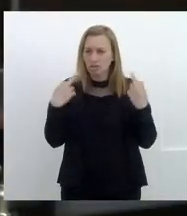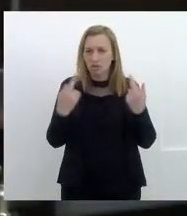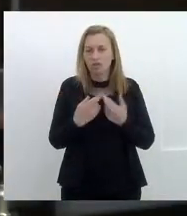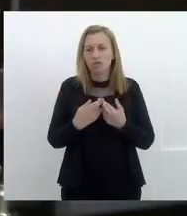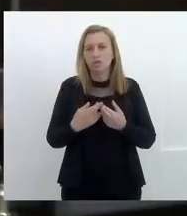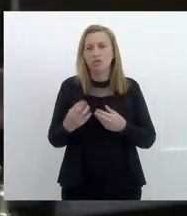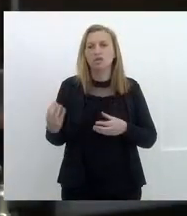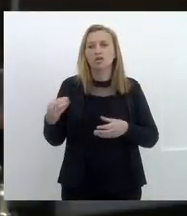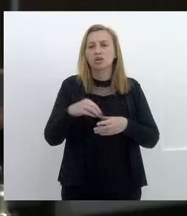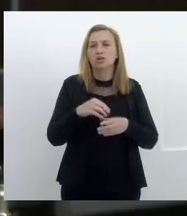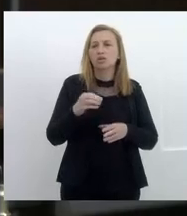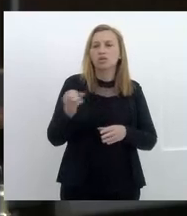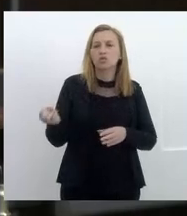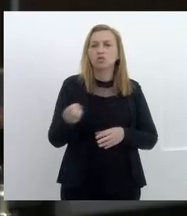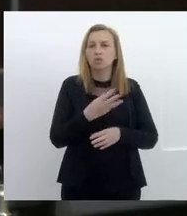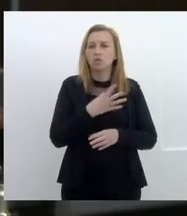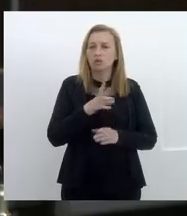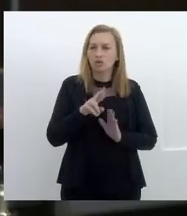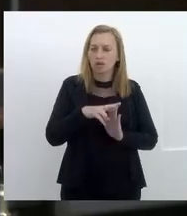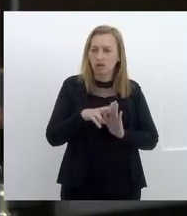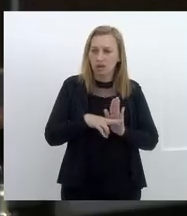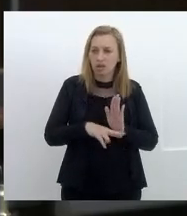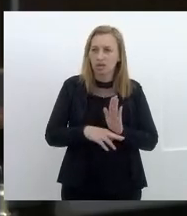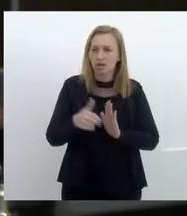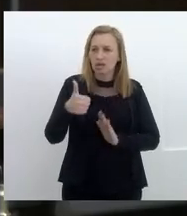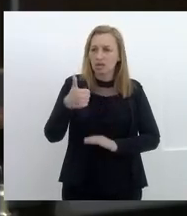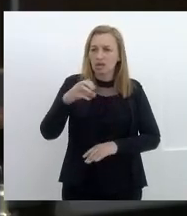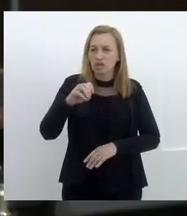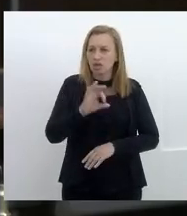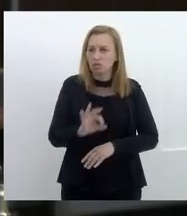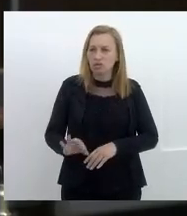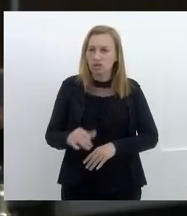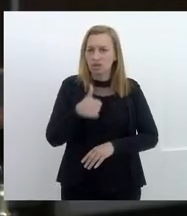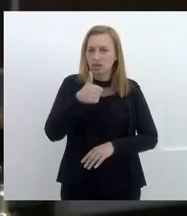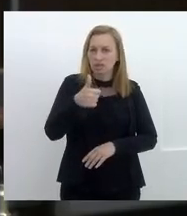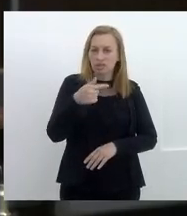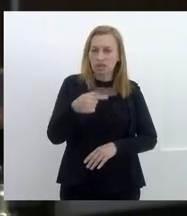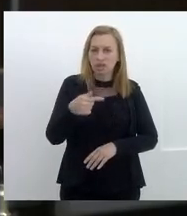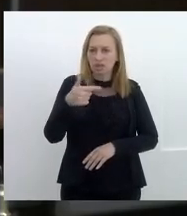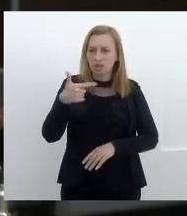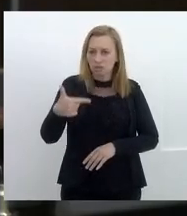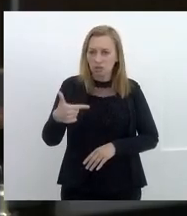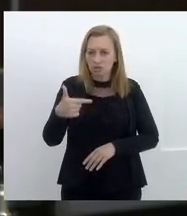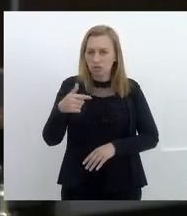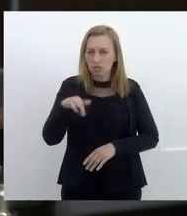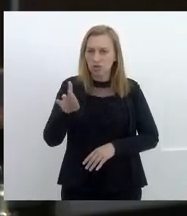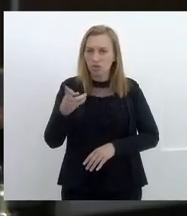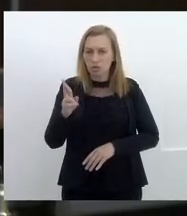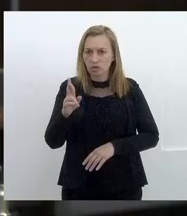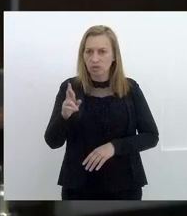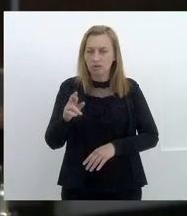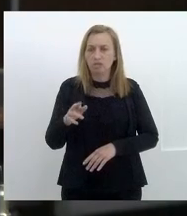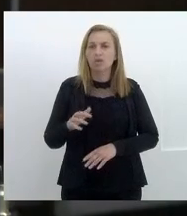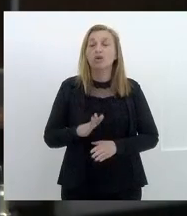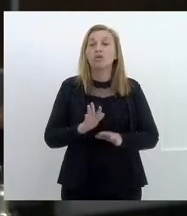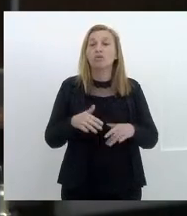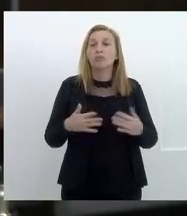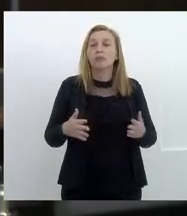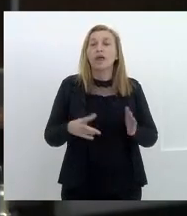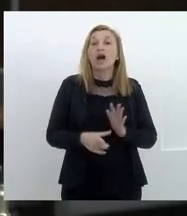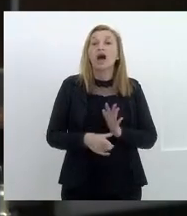ingressando novo regime essa dívida para ir lá e dez porcento ficará em 172 milhões e me segue ou seja